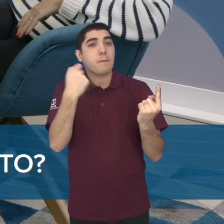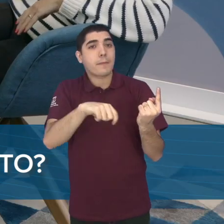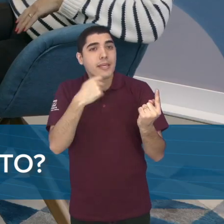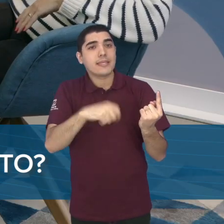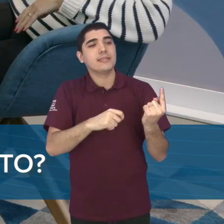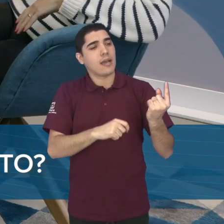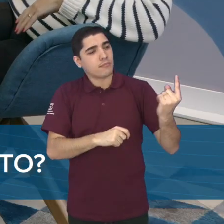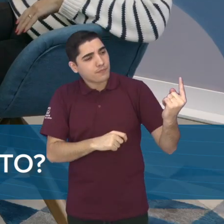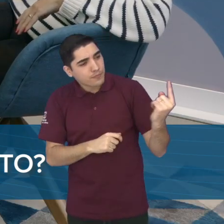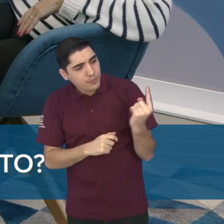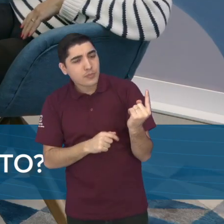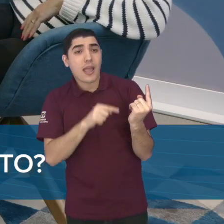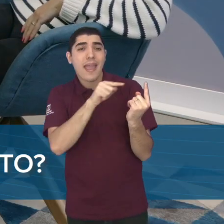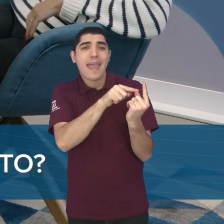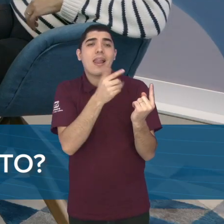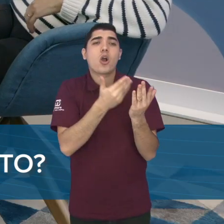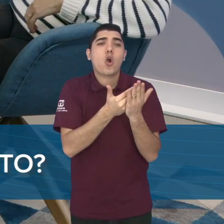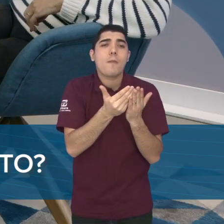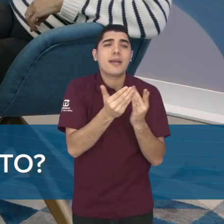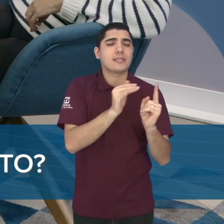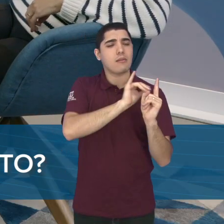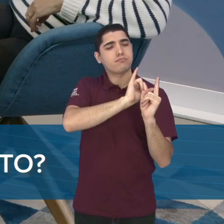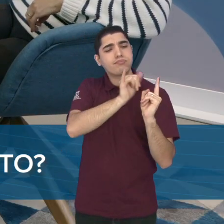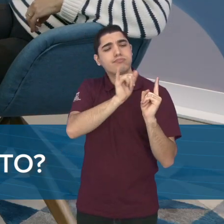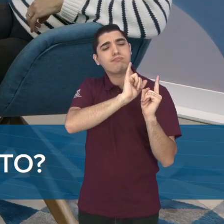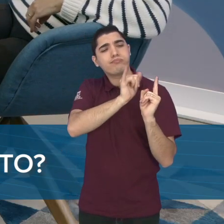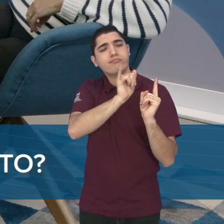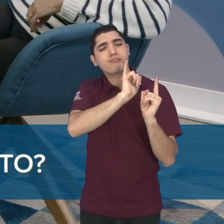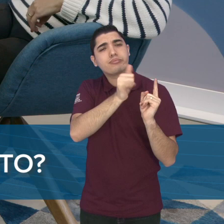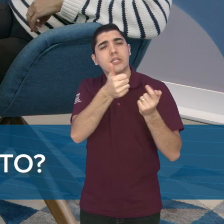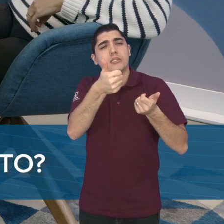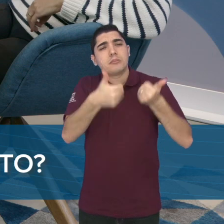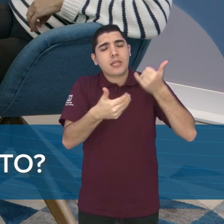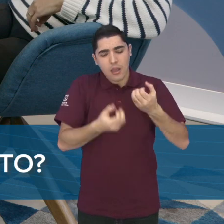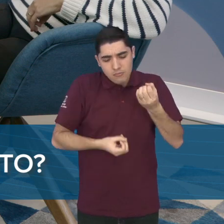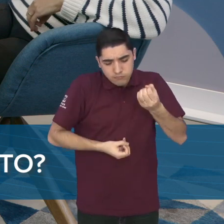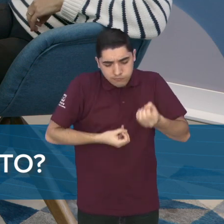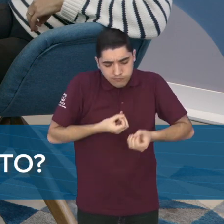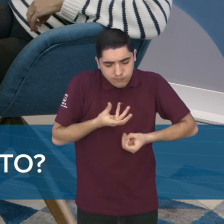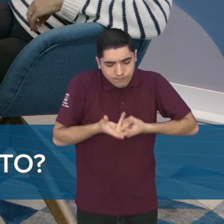conseguir falar sobre o que está sentindo, enfim, de uma forma